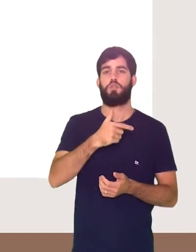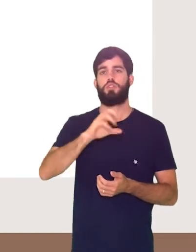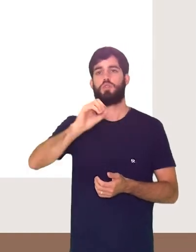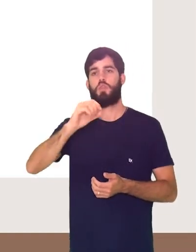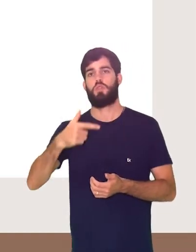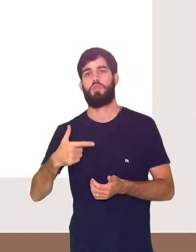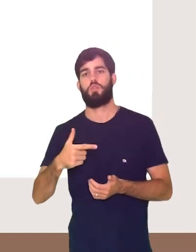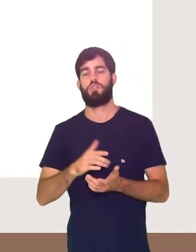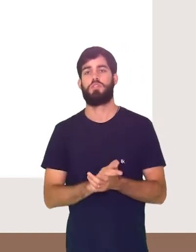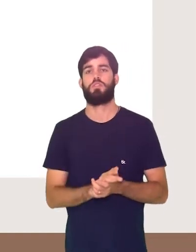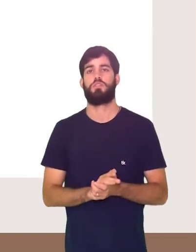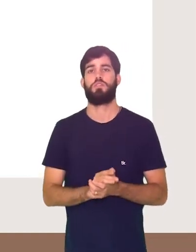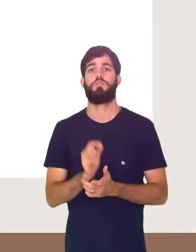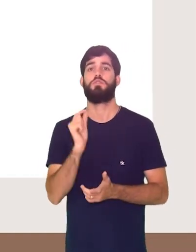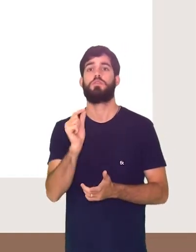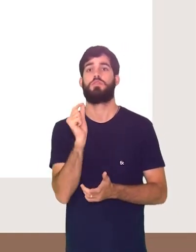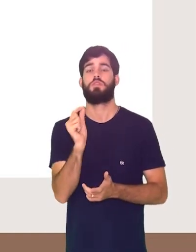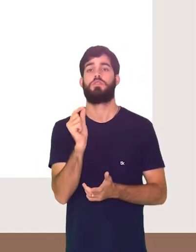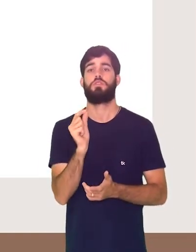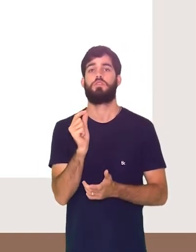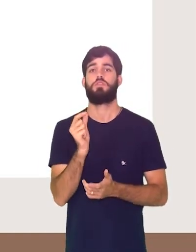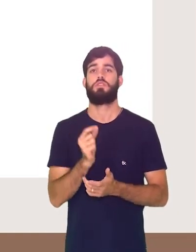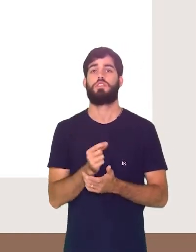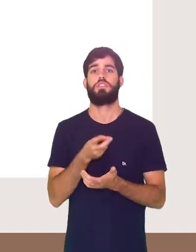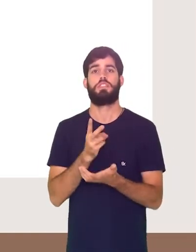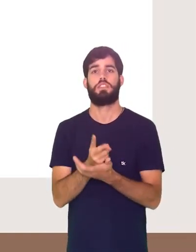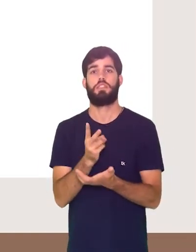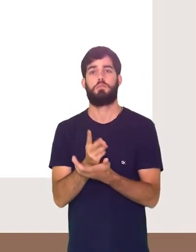de peróxido, o NOx do oxigênio é